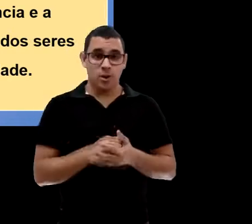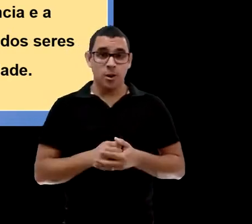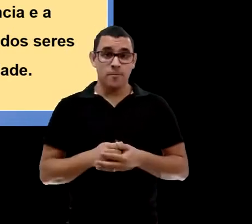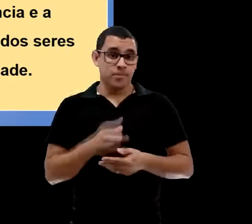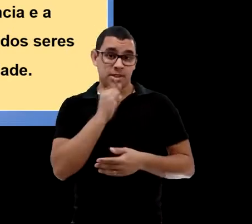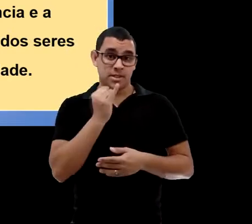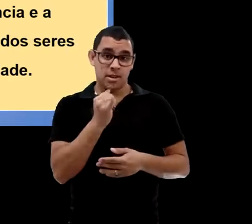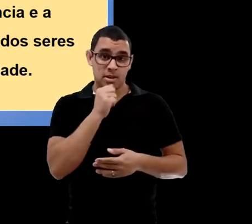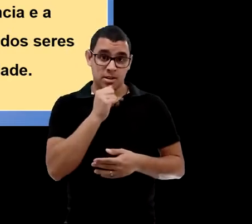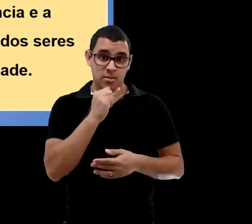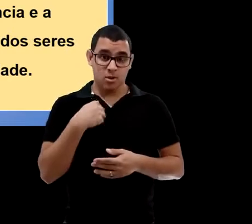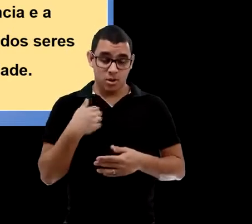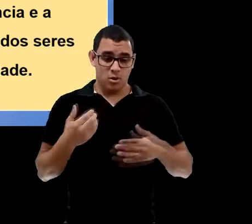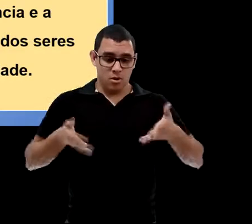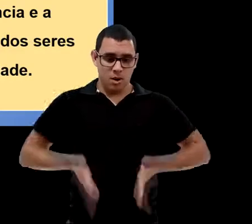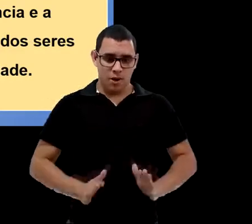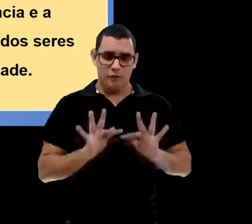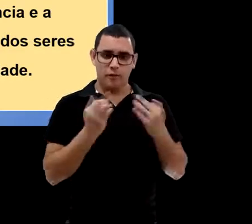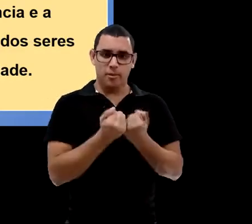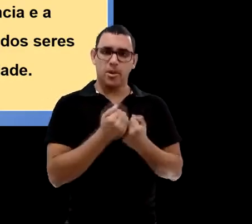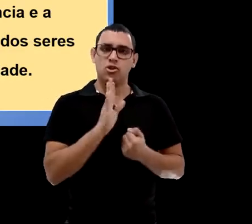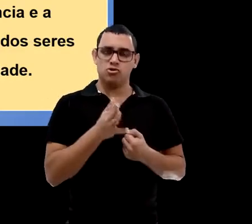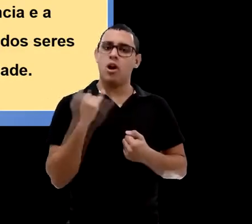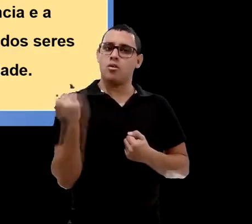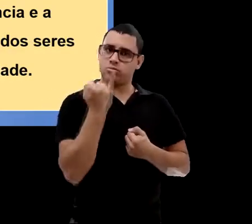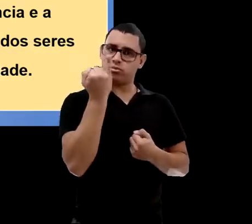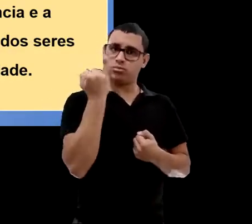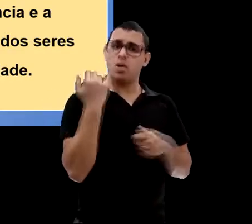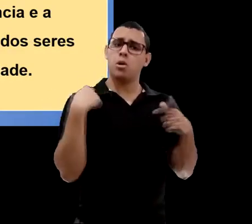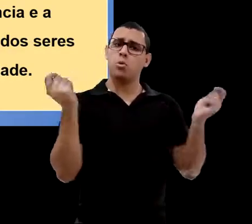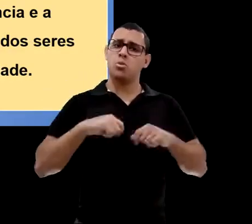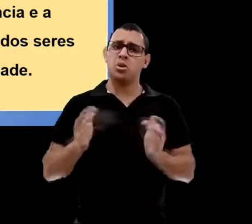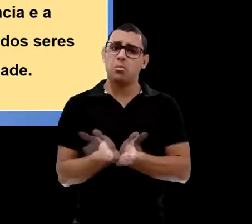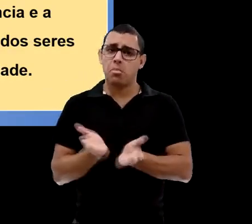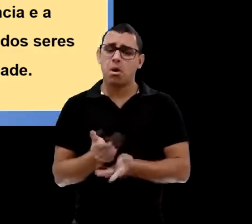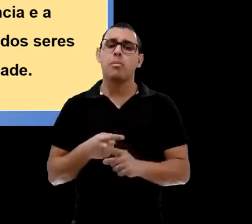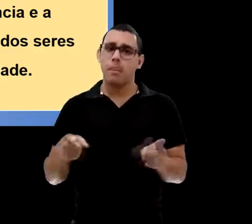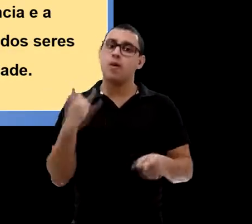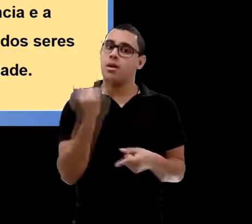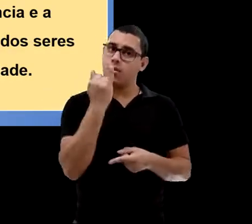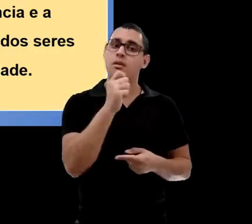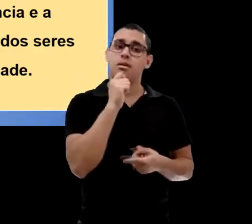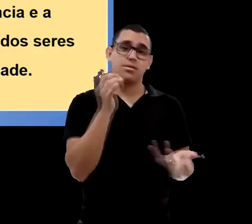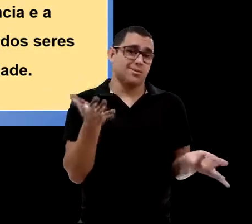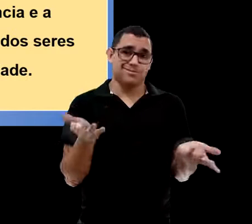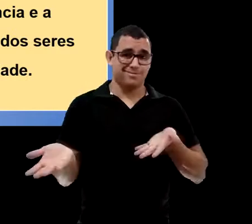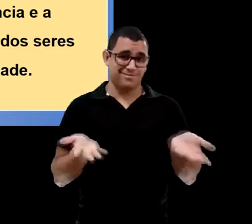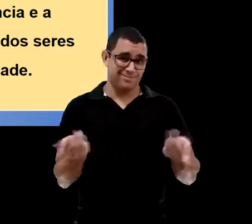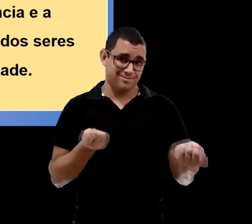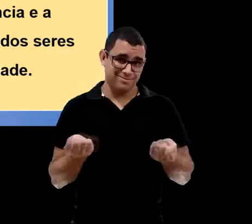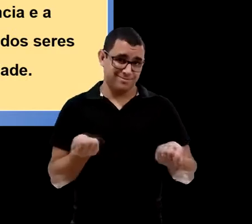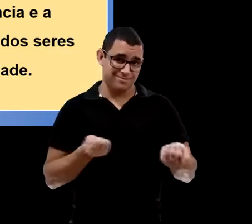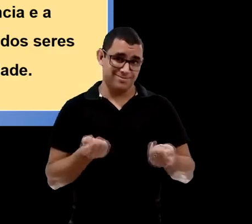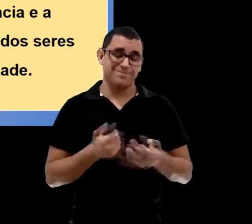já os outros não nobres, né, o povo, mesmo rico ou pobre, continuaria sem o direito, porque não era de acordo com o